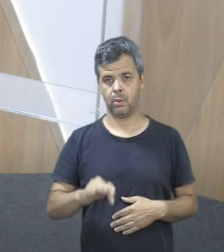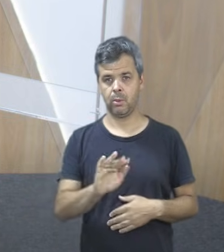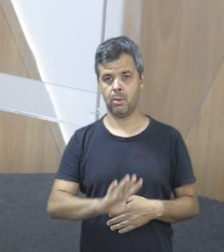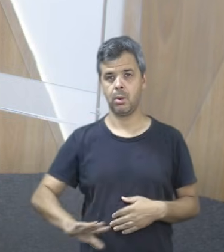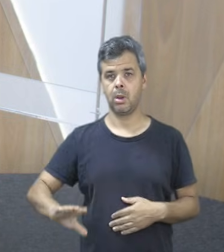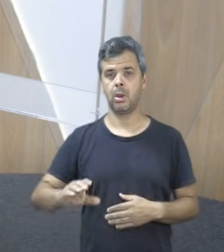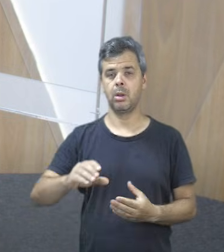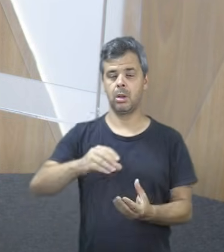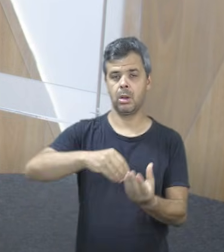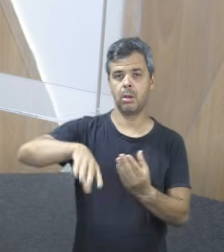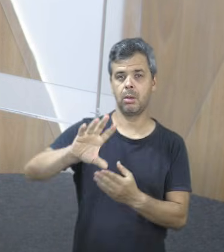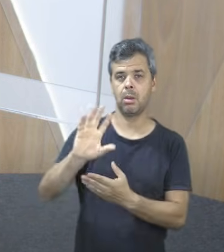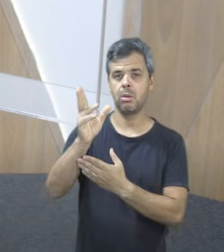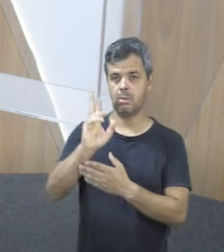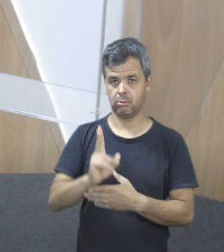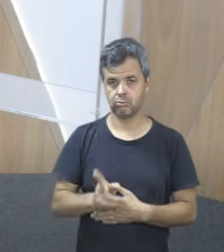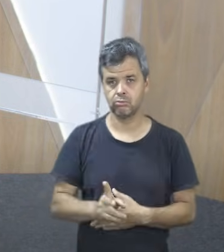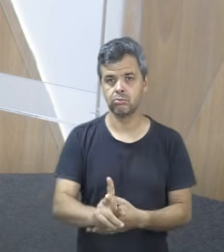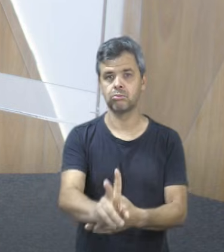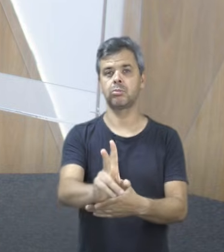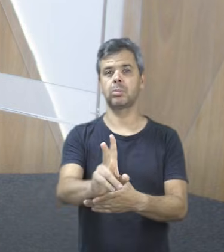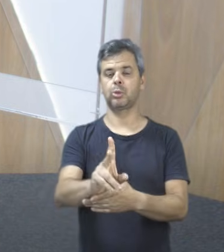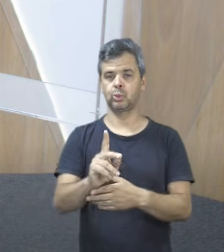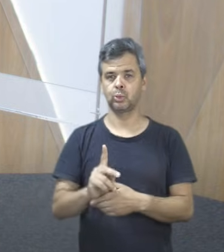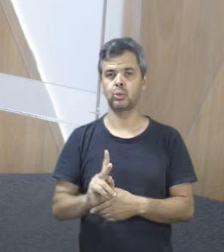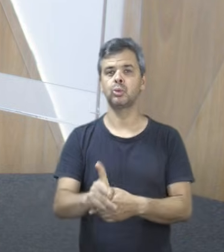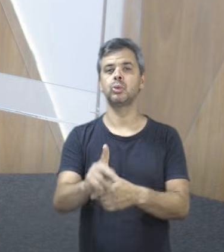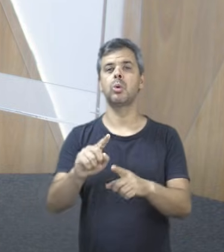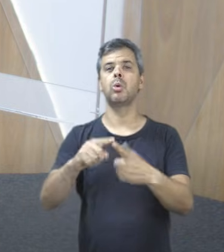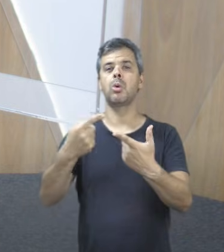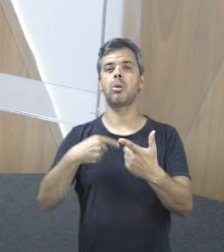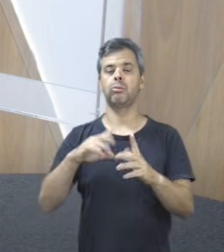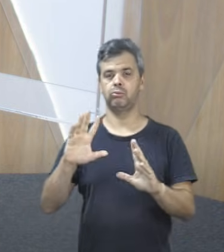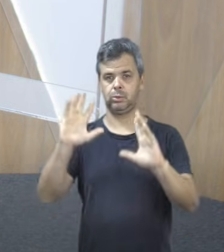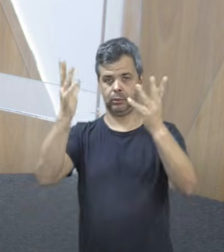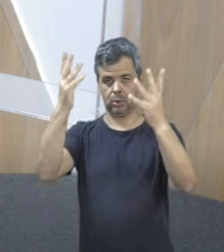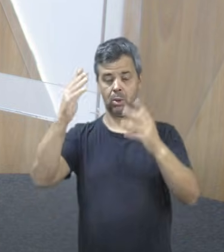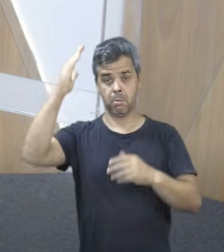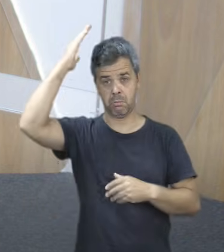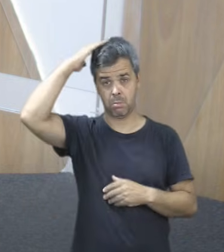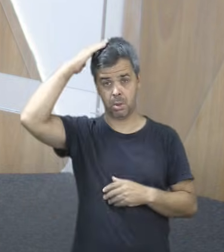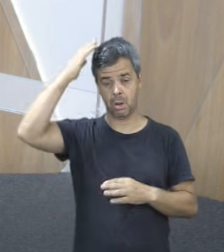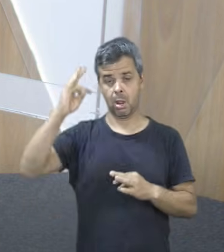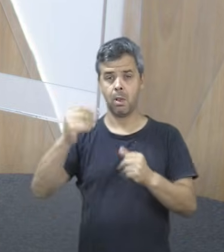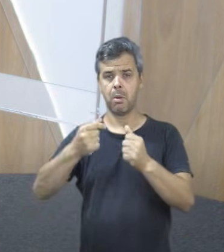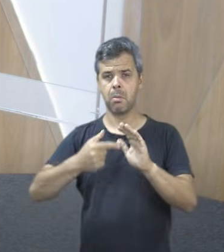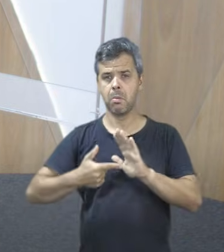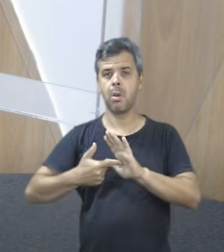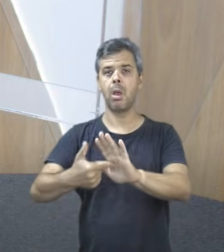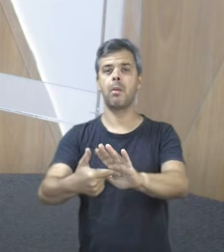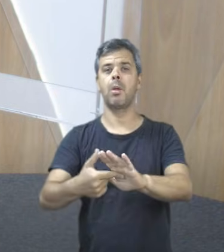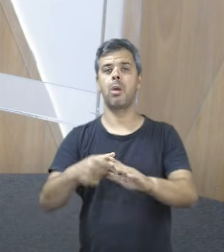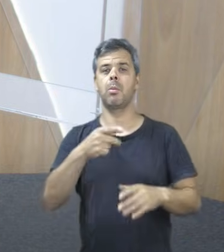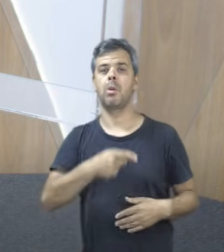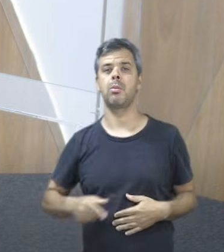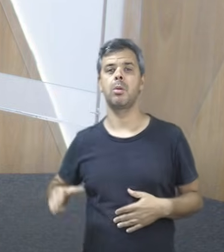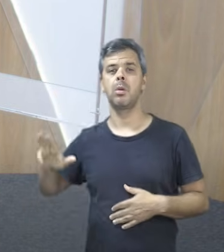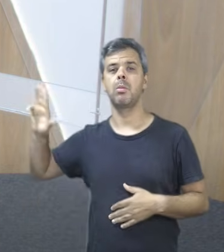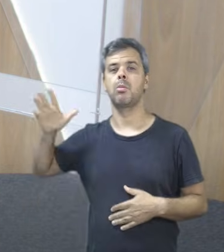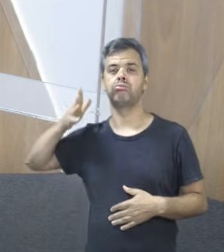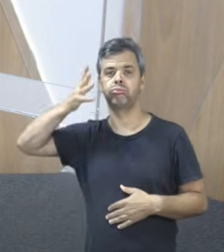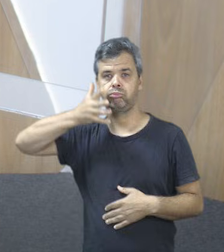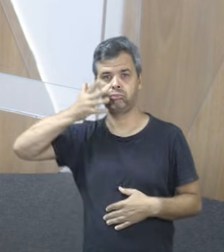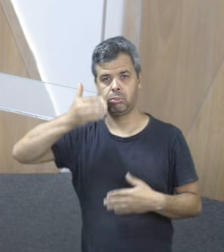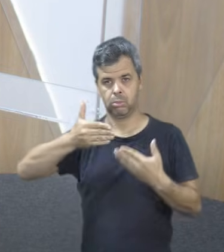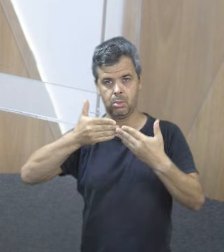da COP30 são permanentes e seguirão após o fim do evento. Esse foi um dos destaques trazidos pelo presidente Lula durante seu discurso